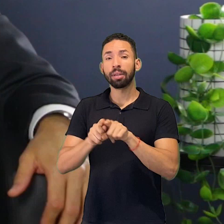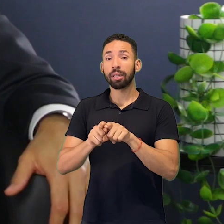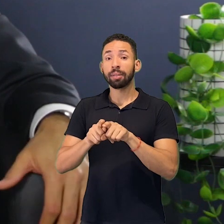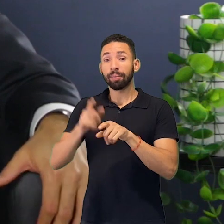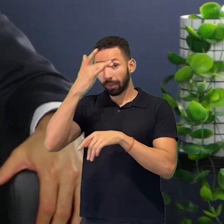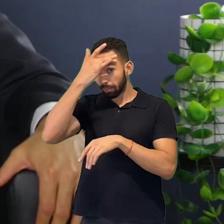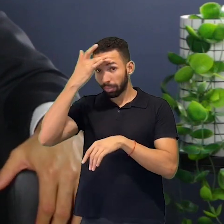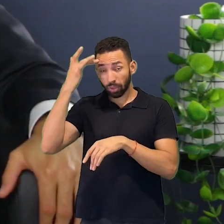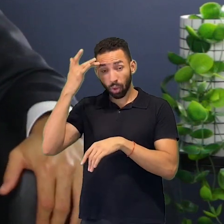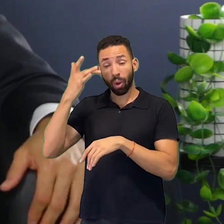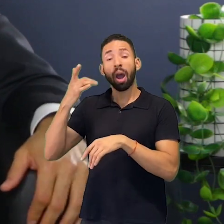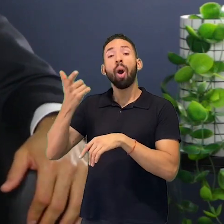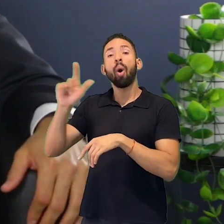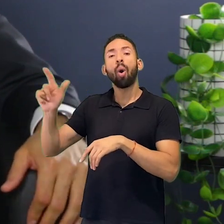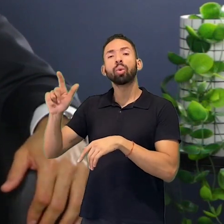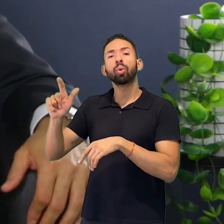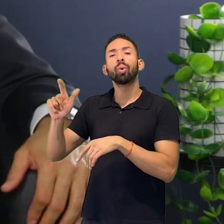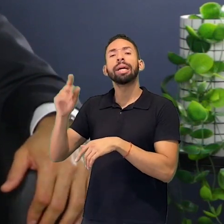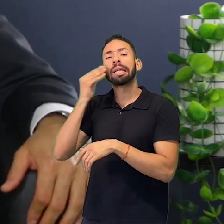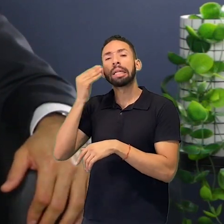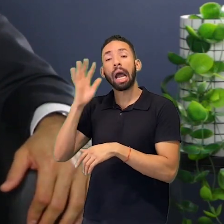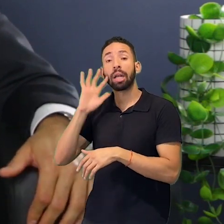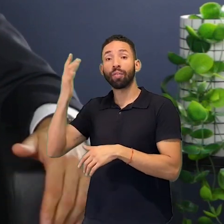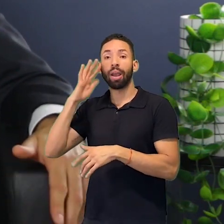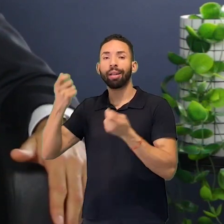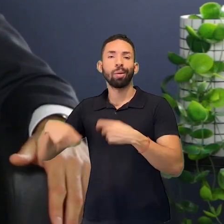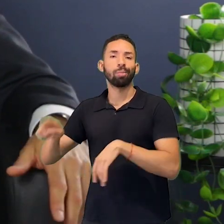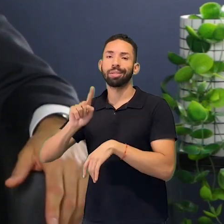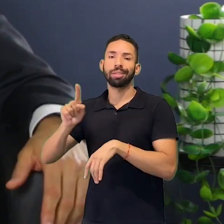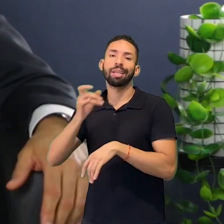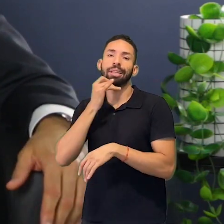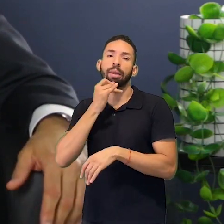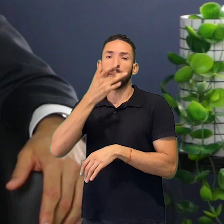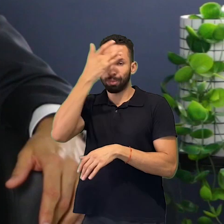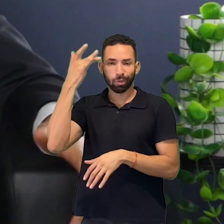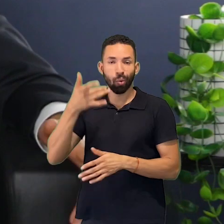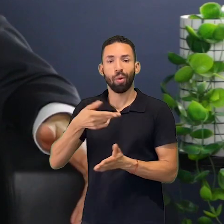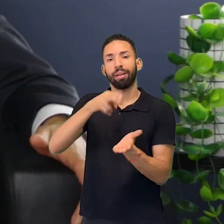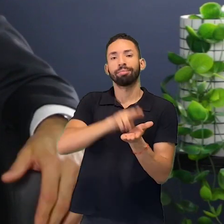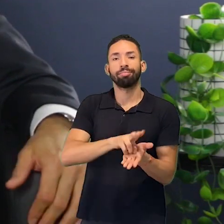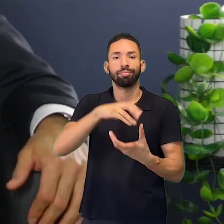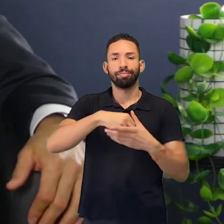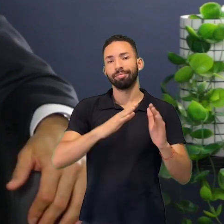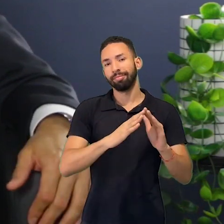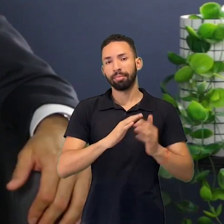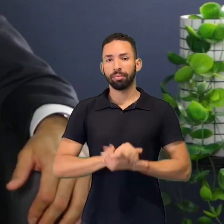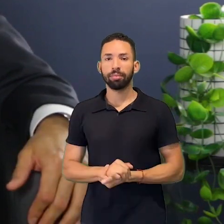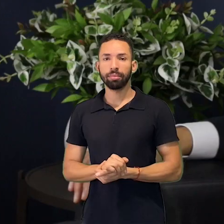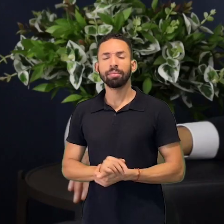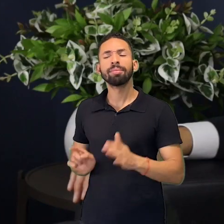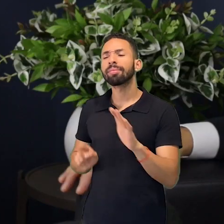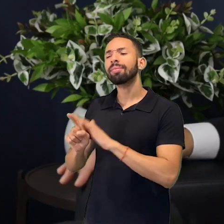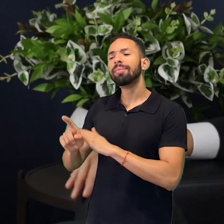e provocar esses outros recursos e não precisar fazer uso da